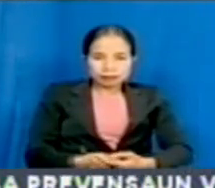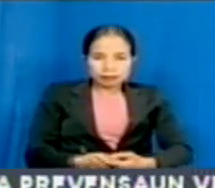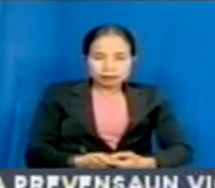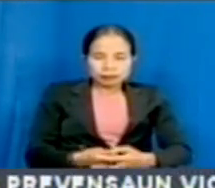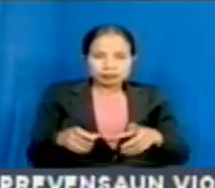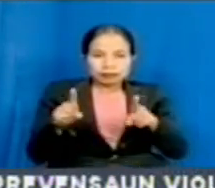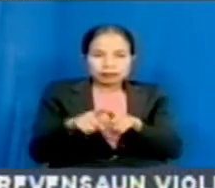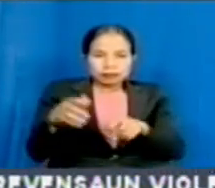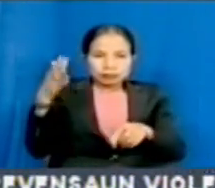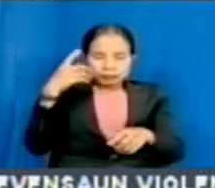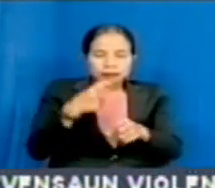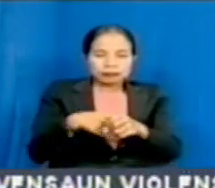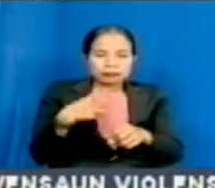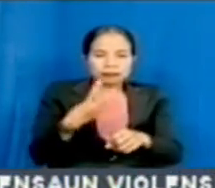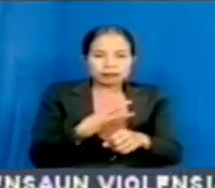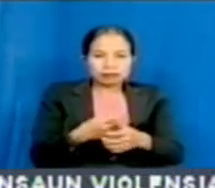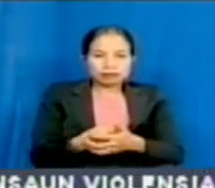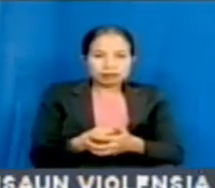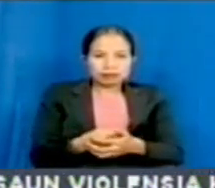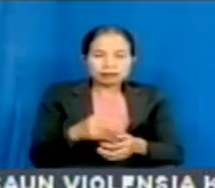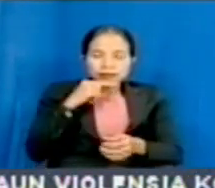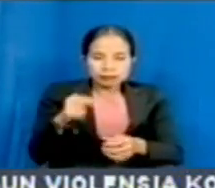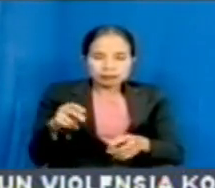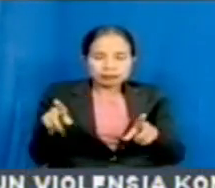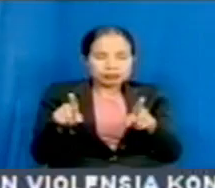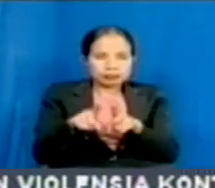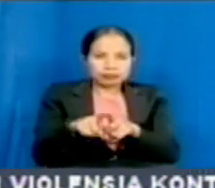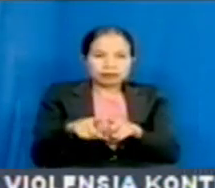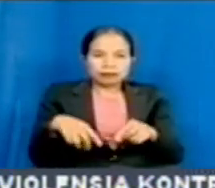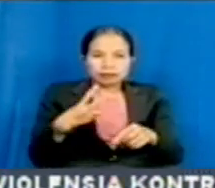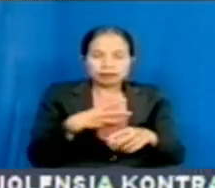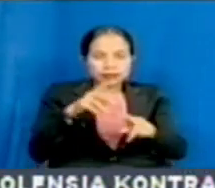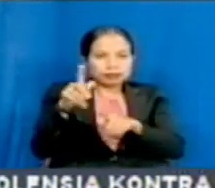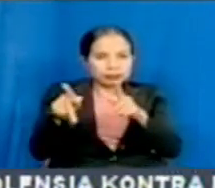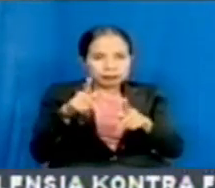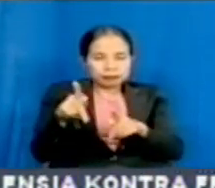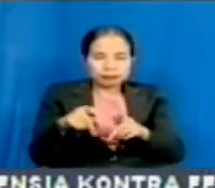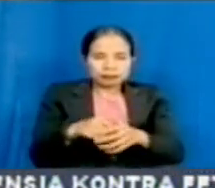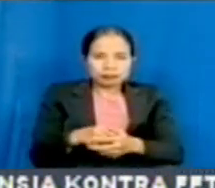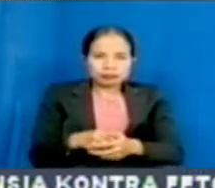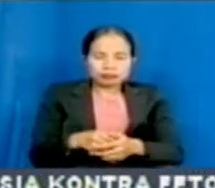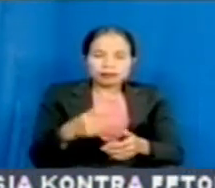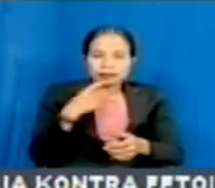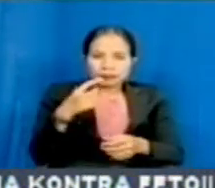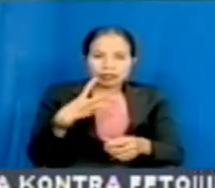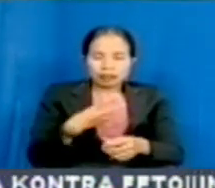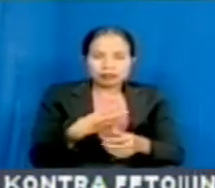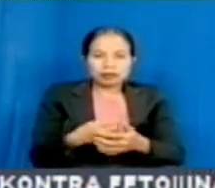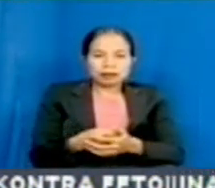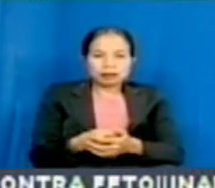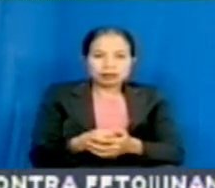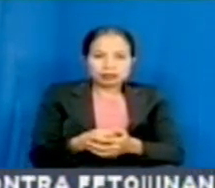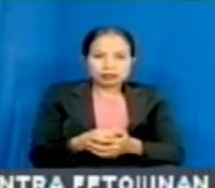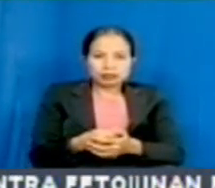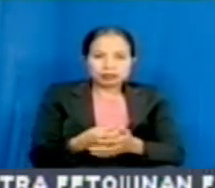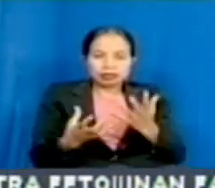Essa ulu tempo ami kare ami nakaru tua ami hanesam batida kare ami ne emai dane bema kare ema tete kare ami ne ramanas